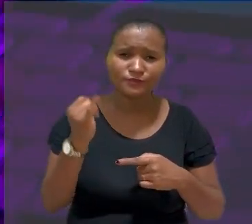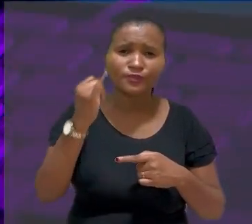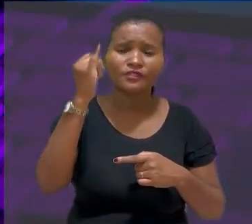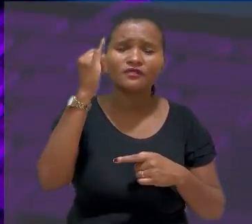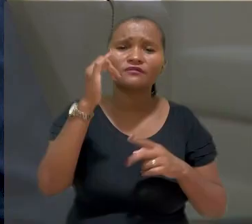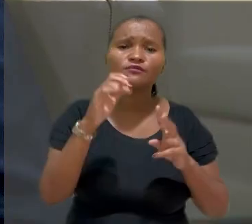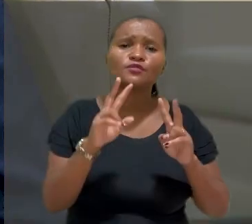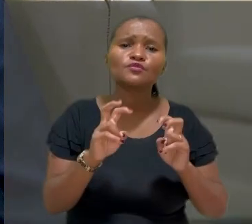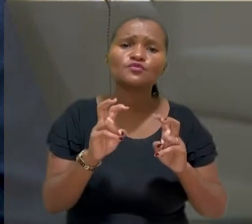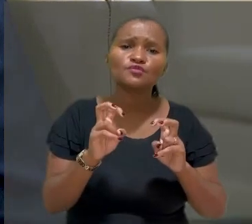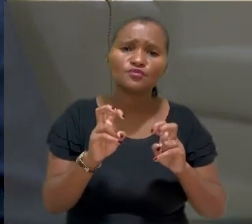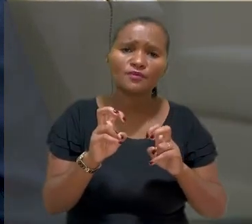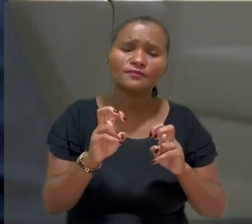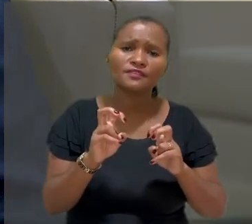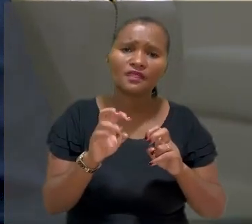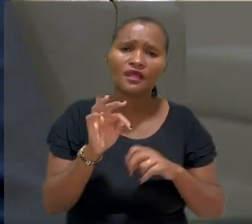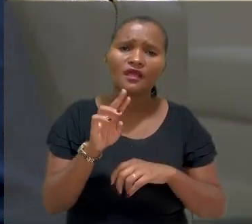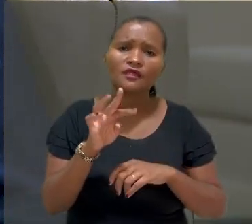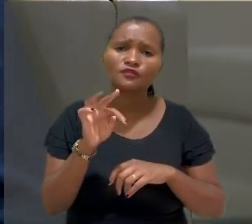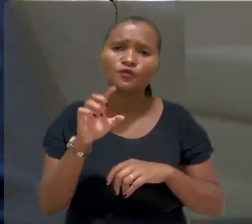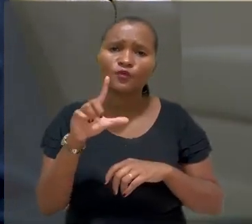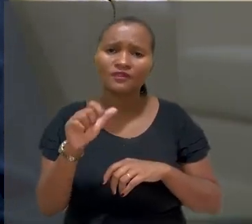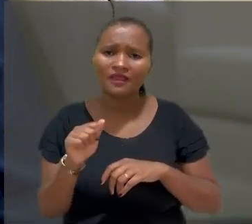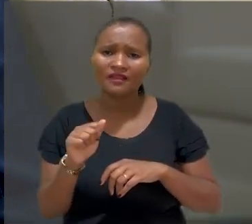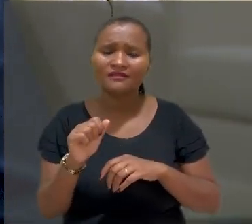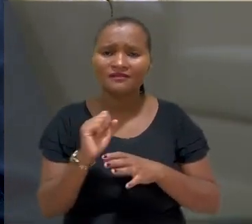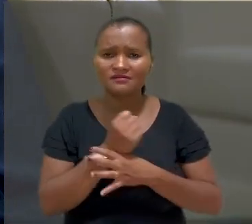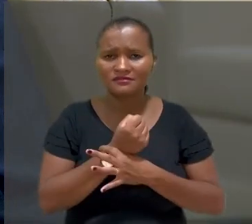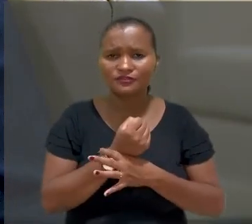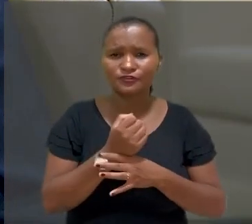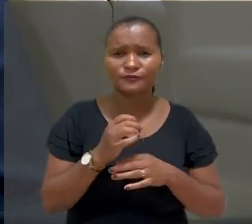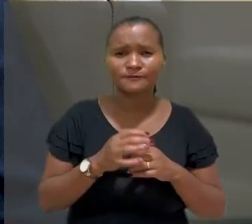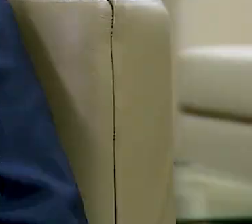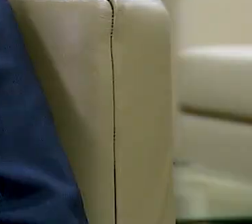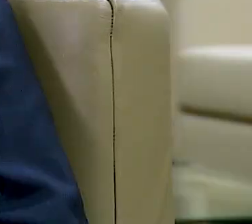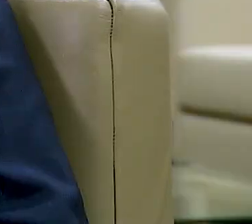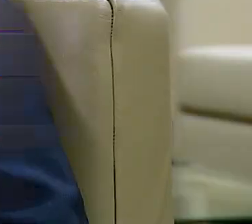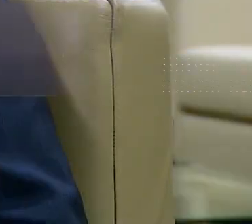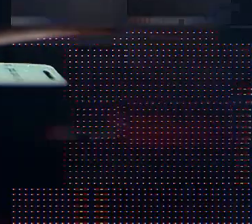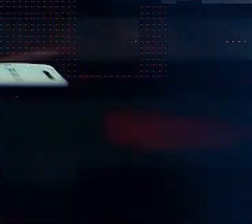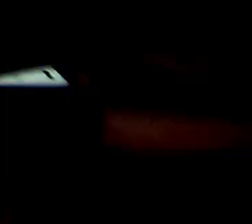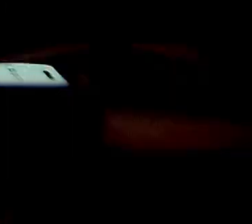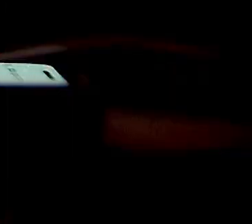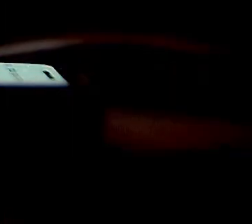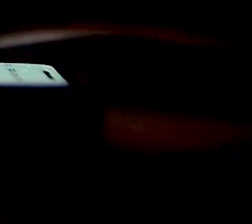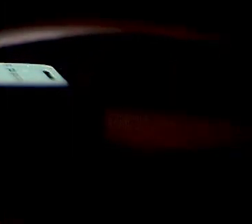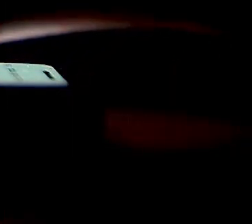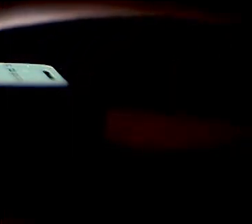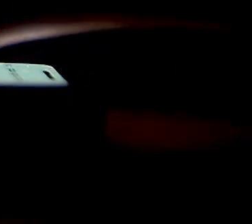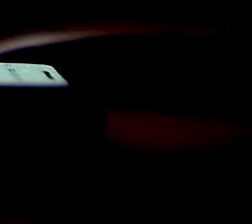mostram extremamente importantes no que diz respeito à tutela dessas garantias.